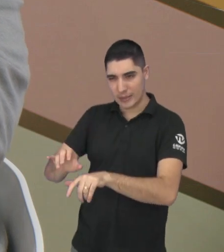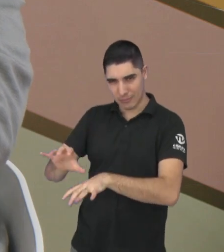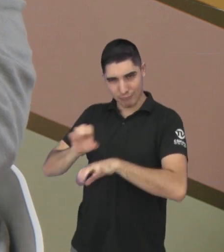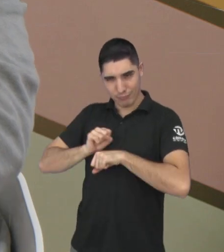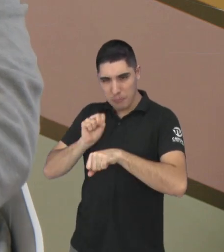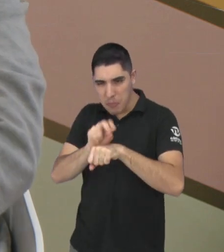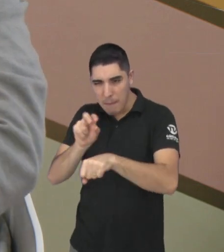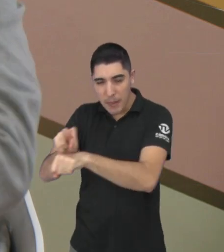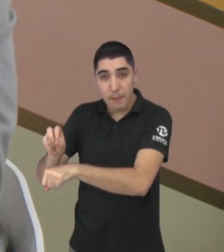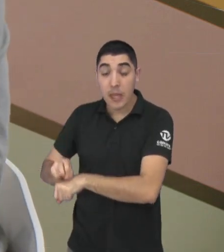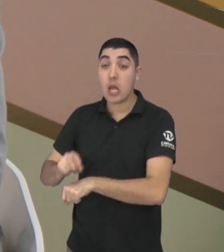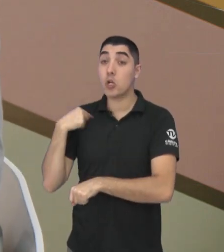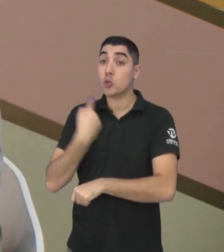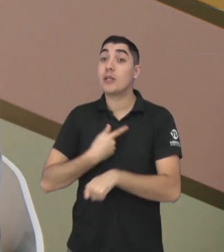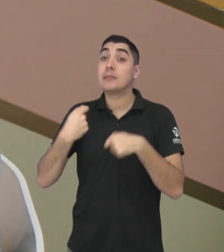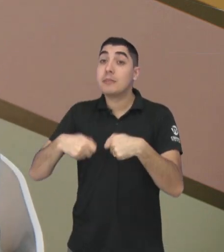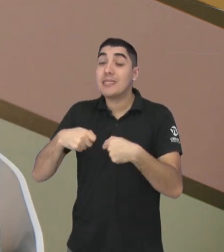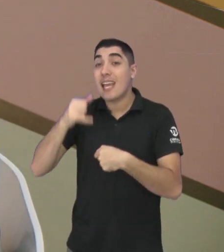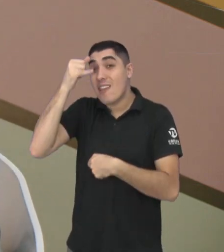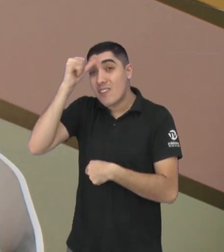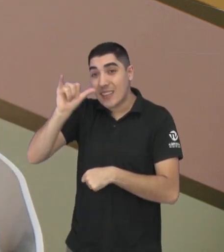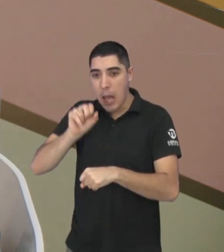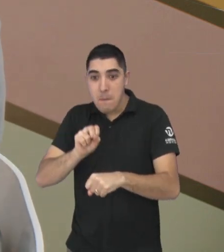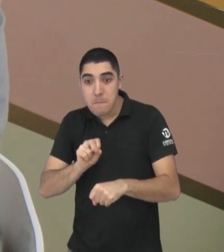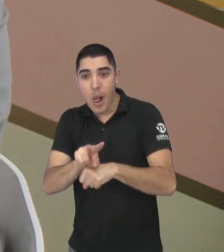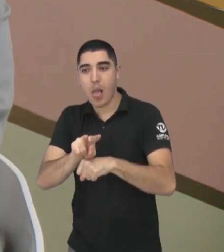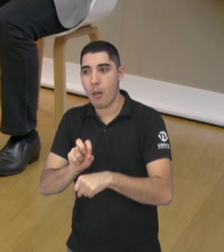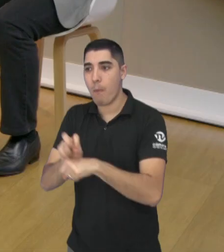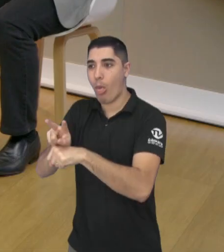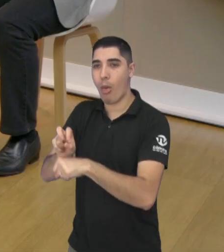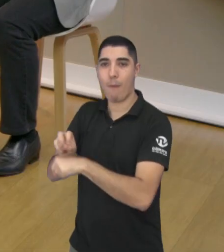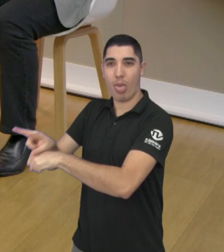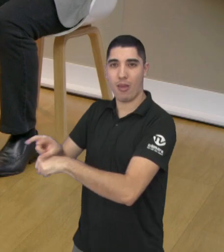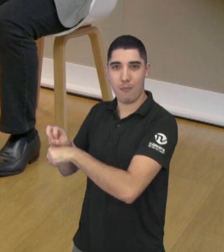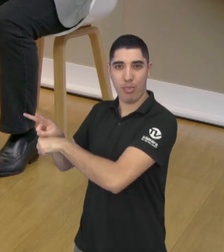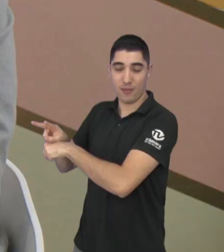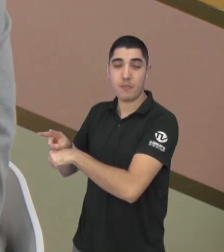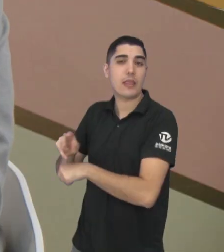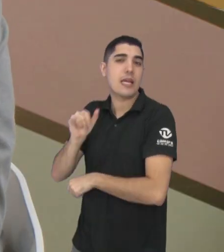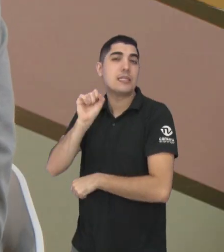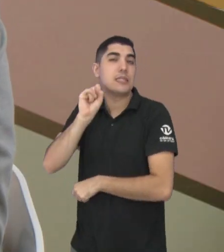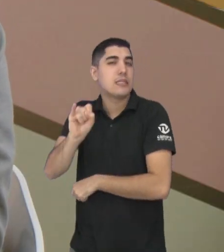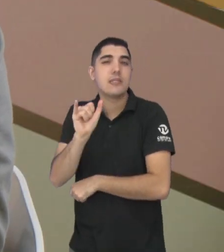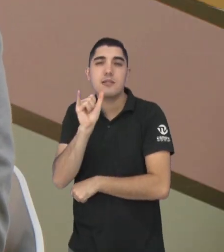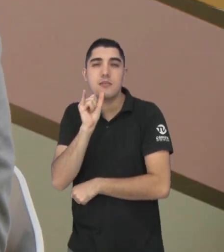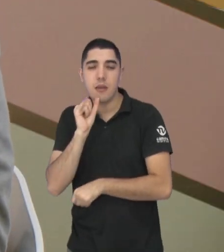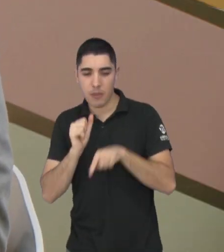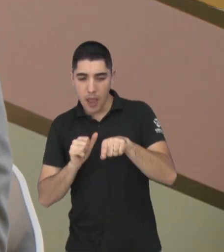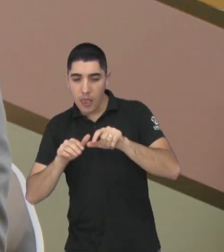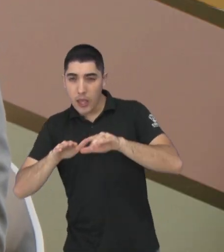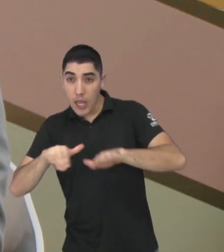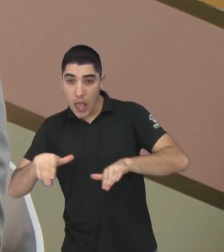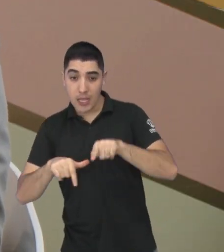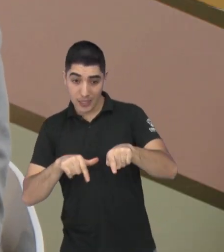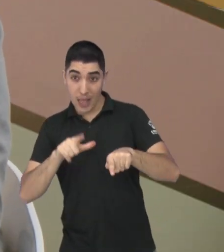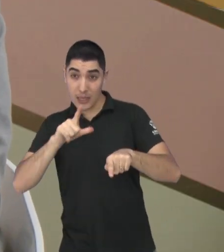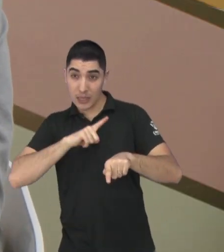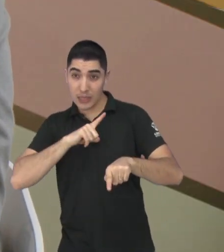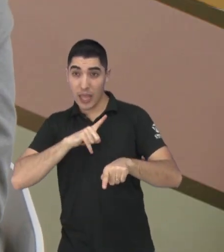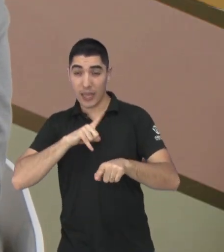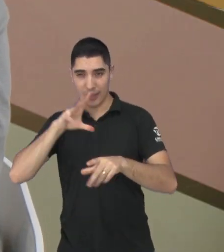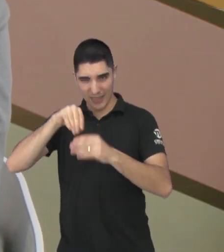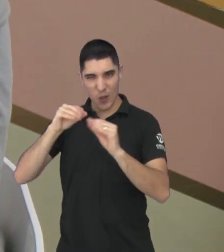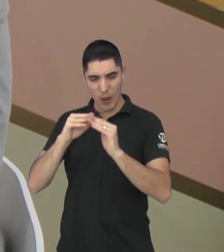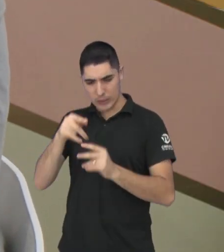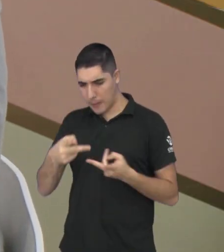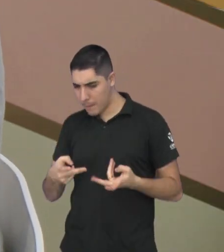pode trabalhar para não transmissão. Ah, sim, então, importante. uma vez que temos uma criança com um dodói em casa, a gente